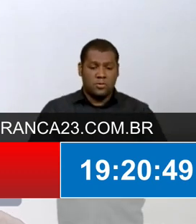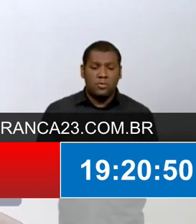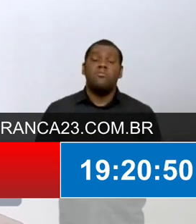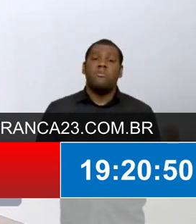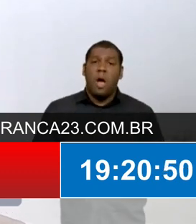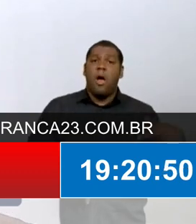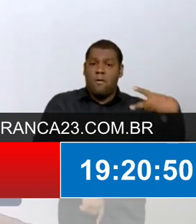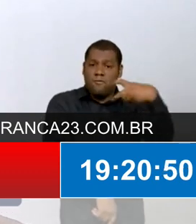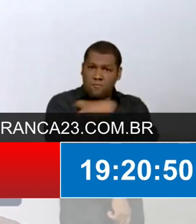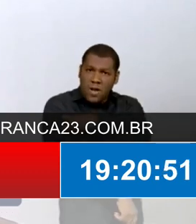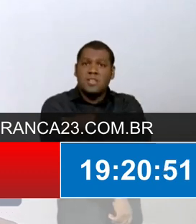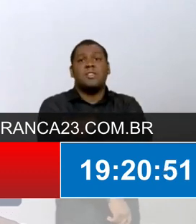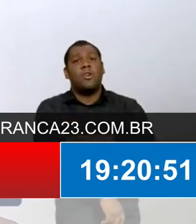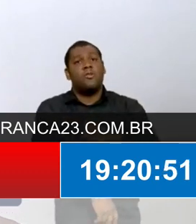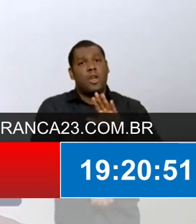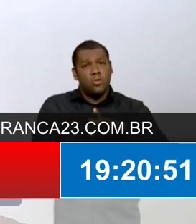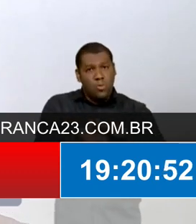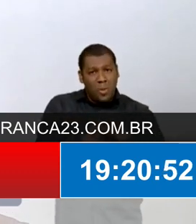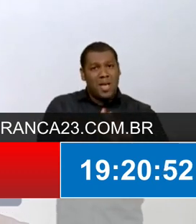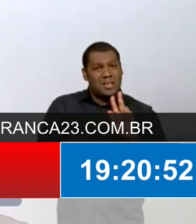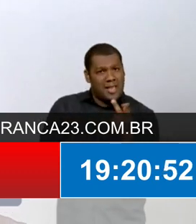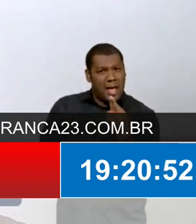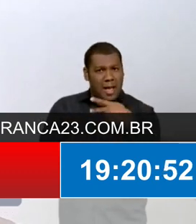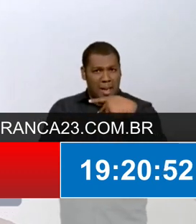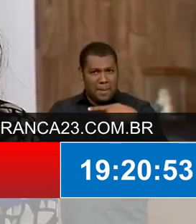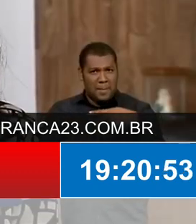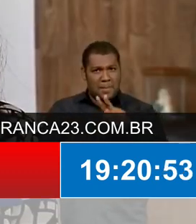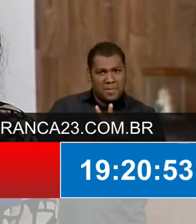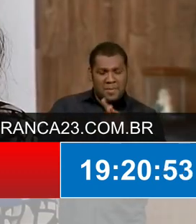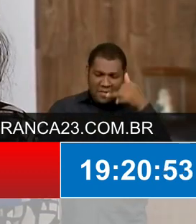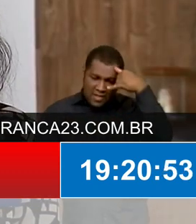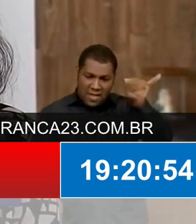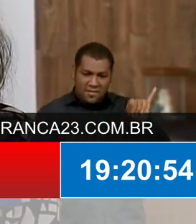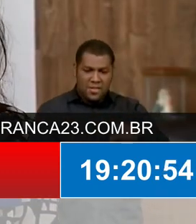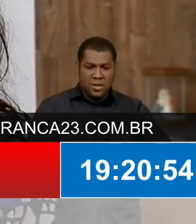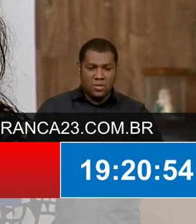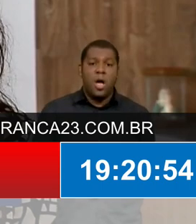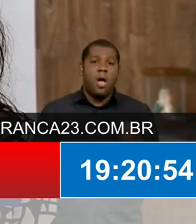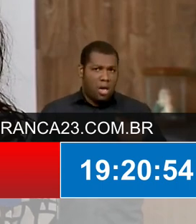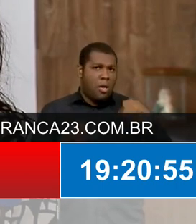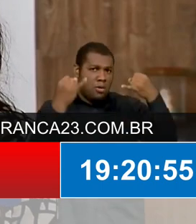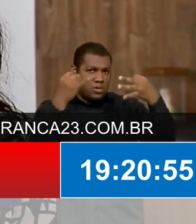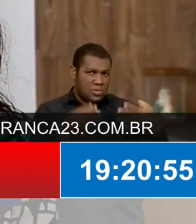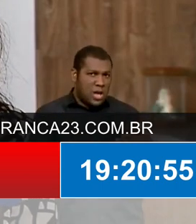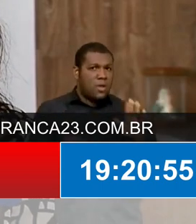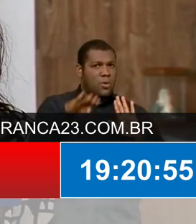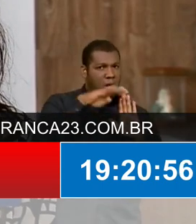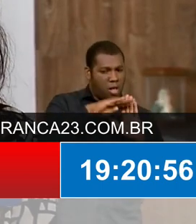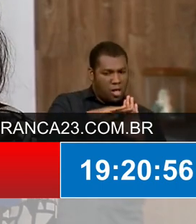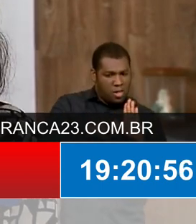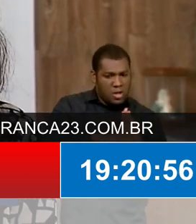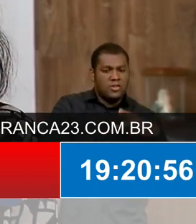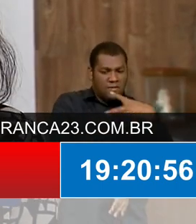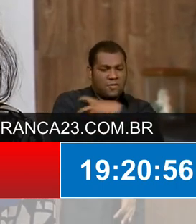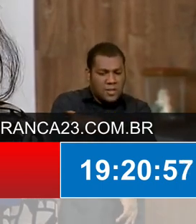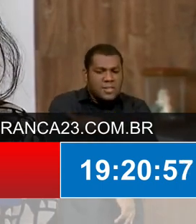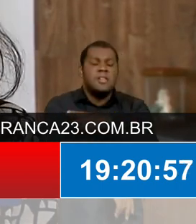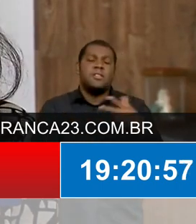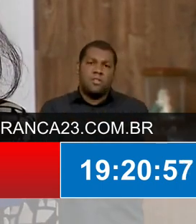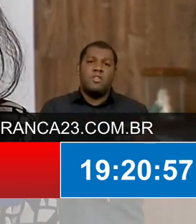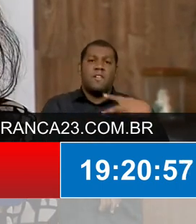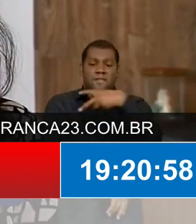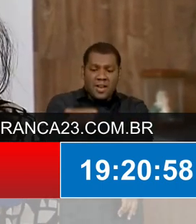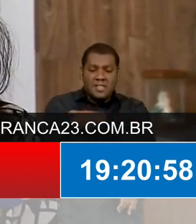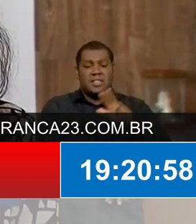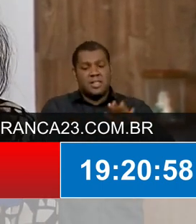imunizar a menina contra o HPV, não foi diferente. Eu expliquei para ela que estava no calendário de vacinação a vacina de HPV, que era uma